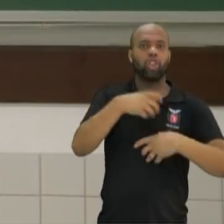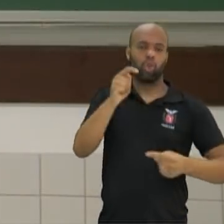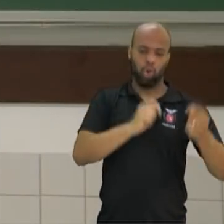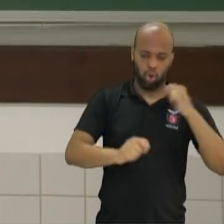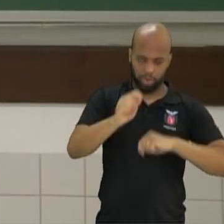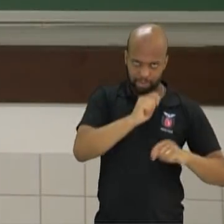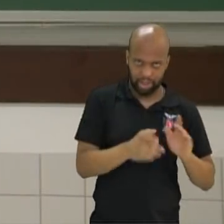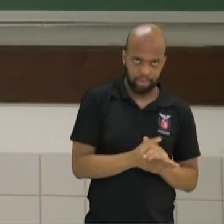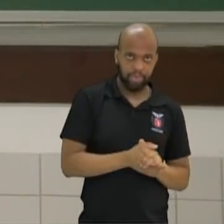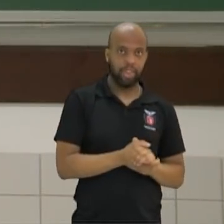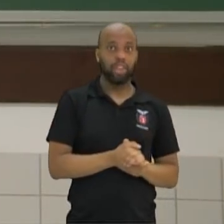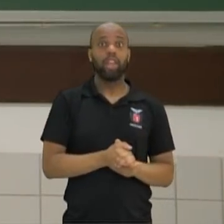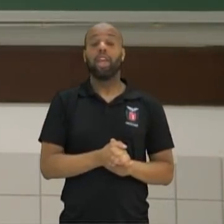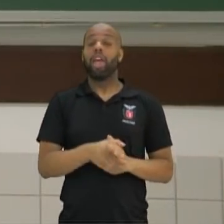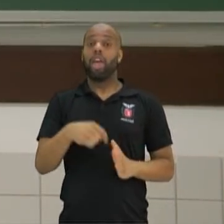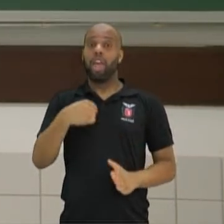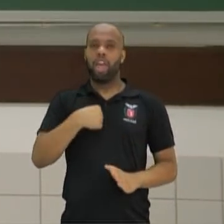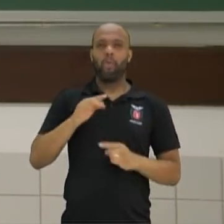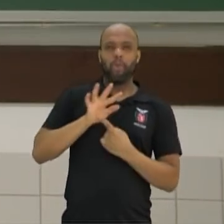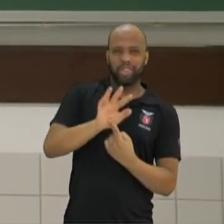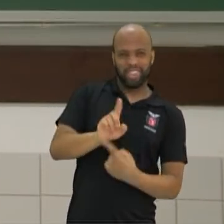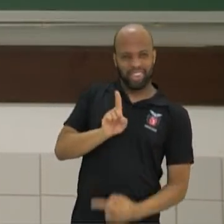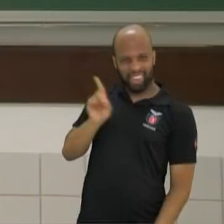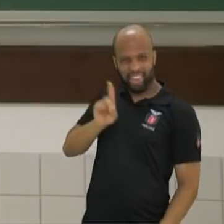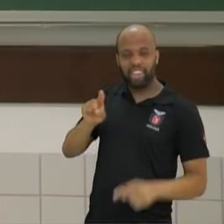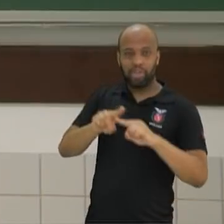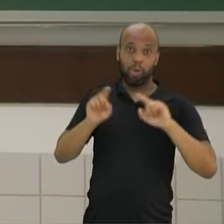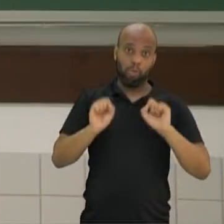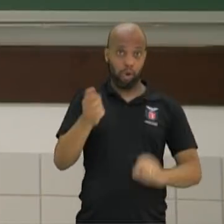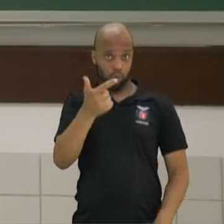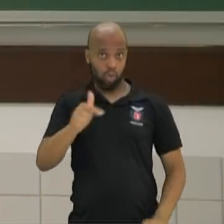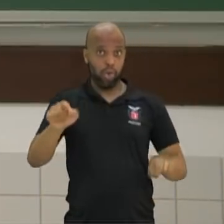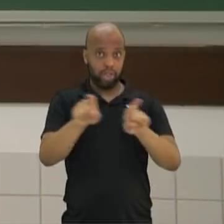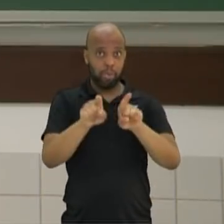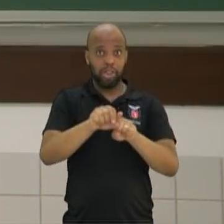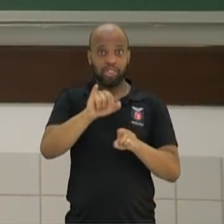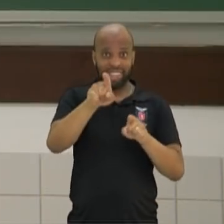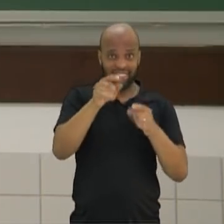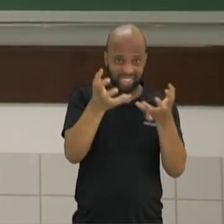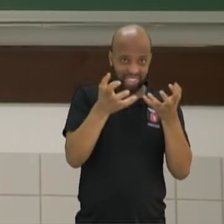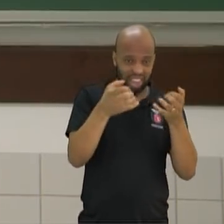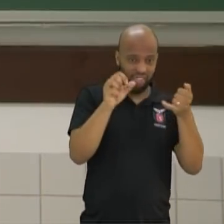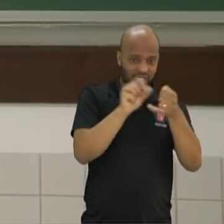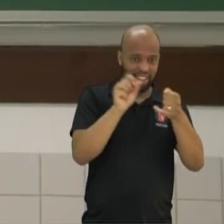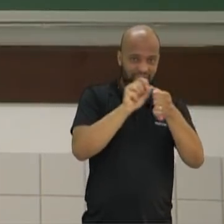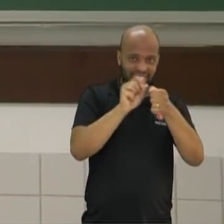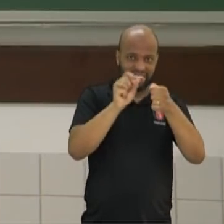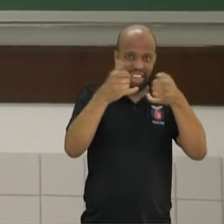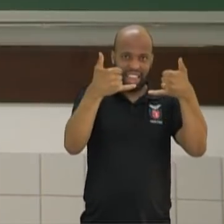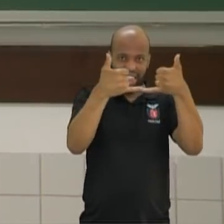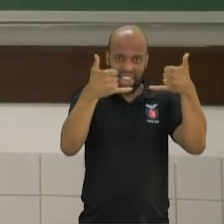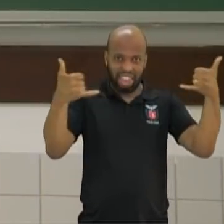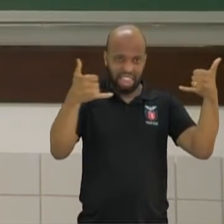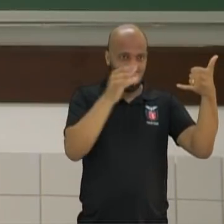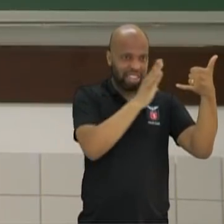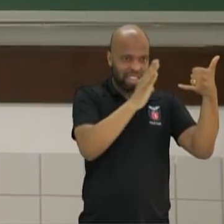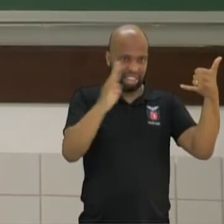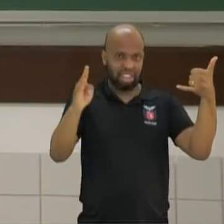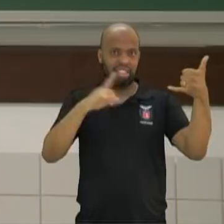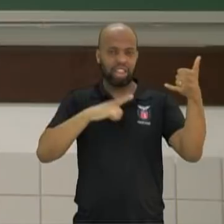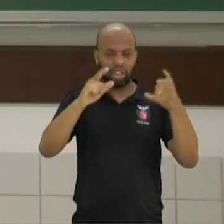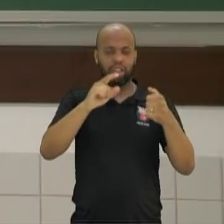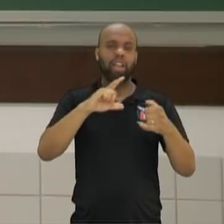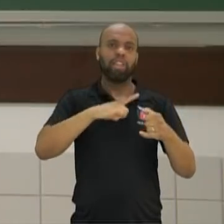logicamente, podia ter trazido os outros. Se você quiser fazer uma linha cronológica, você vai perceber que tudo está atrelado aos ciclos